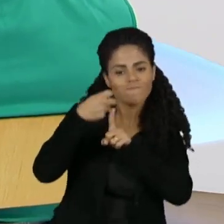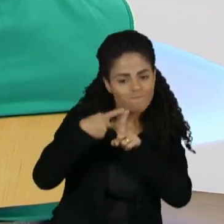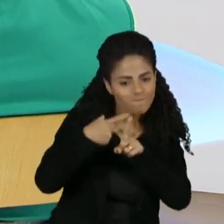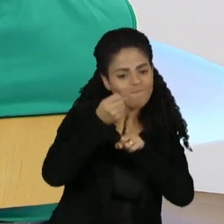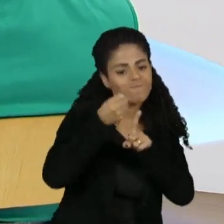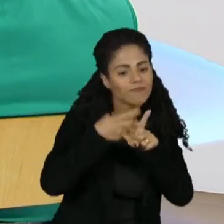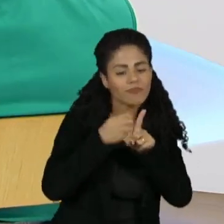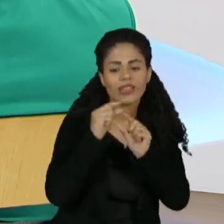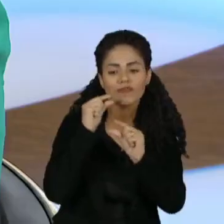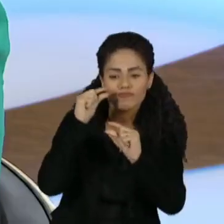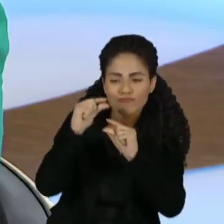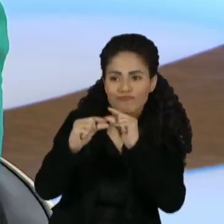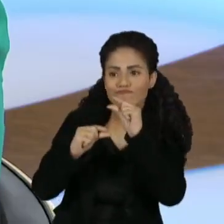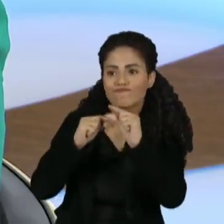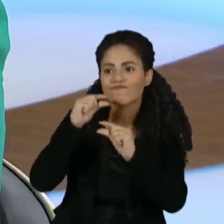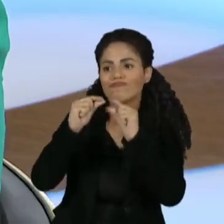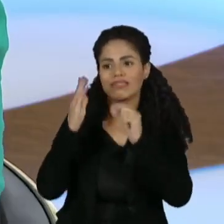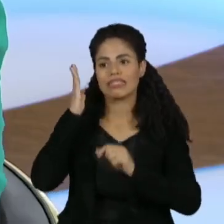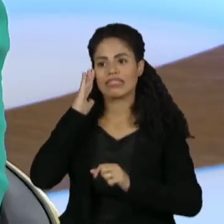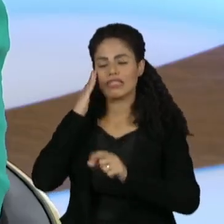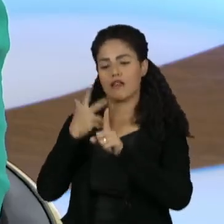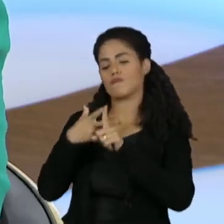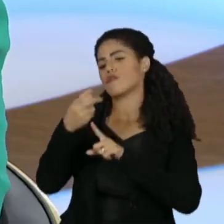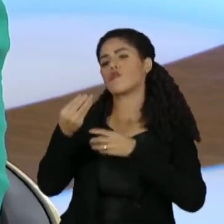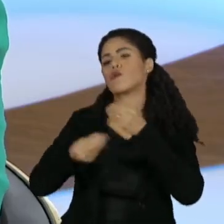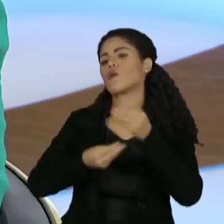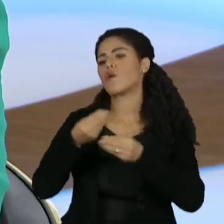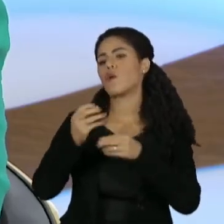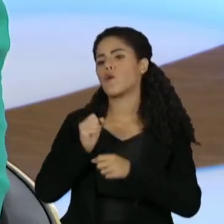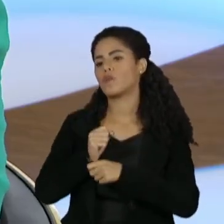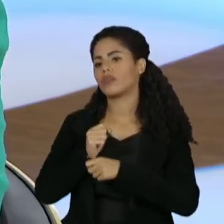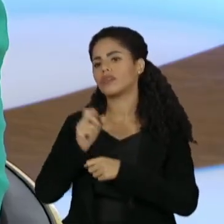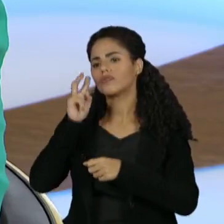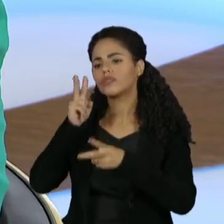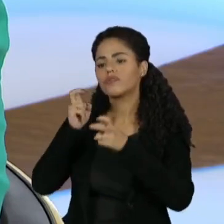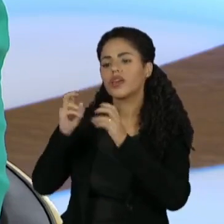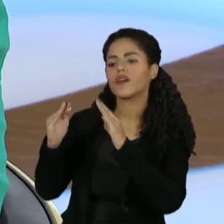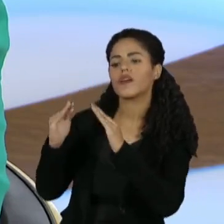ver com isso. Já, sabe, quando você vê o seu vizinho